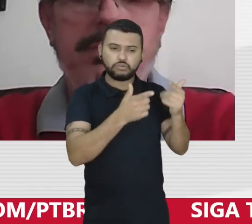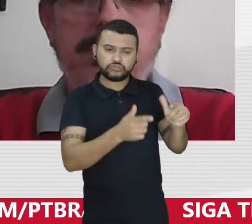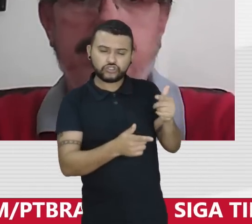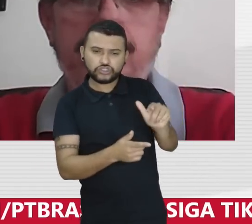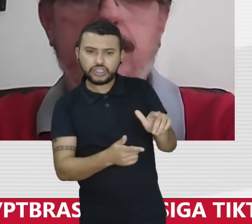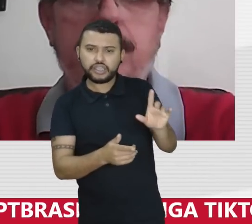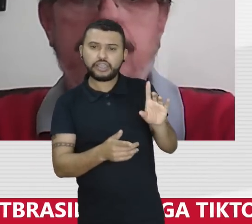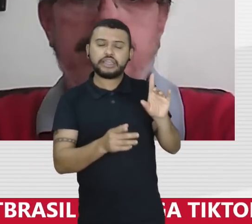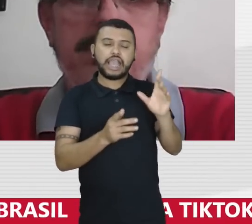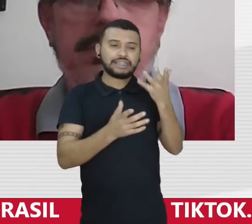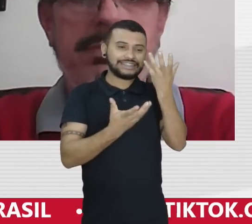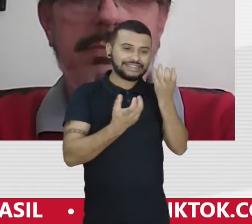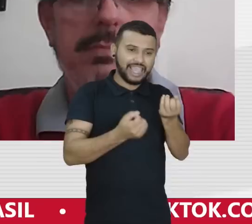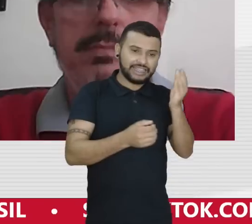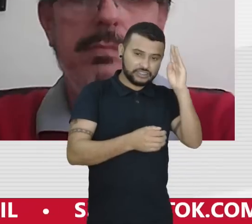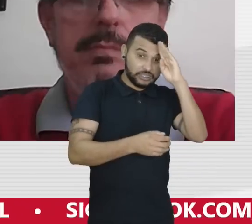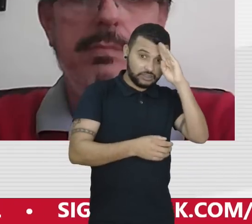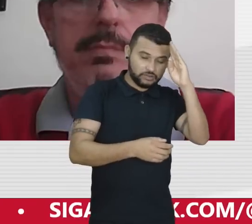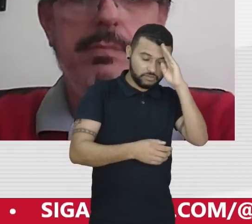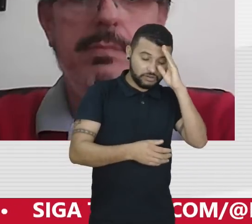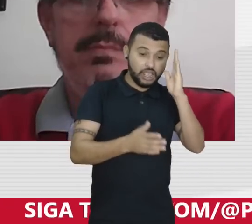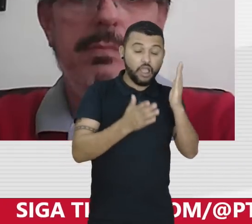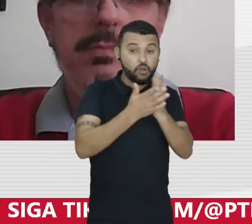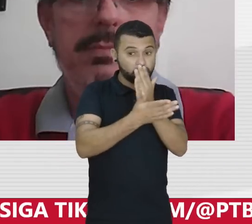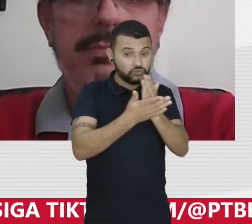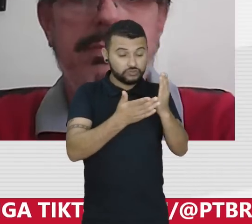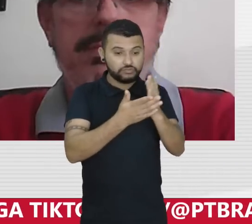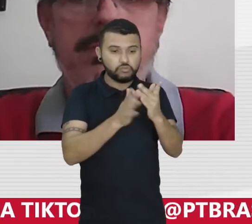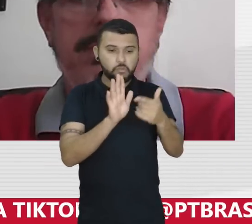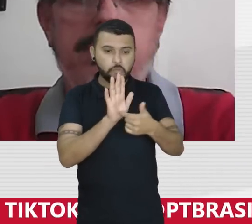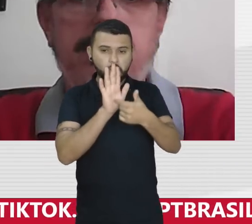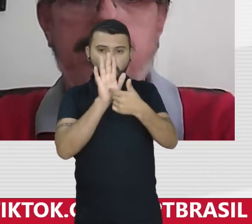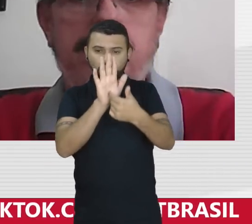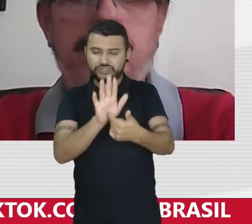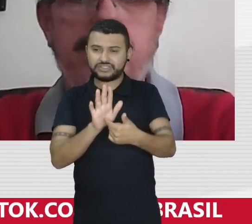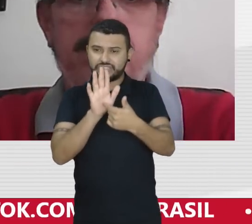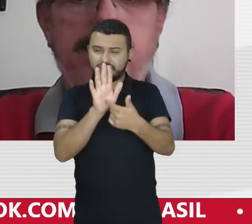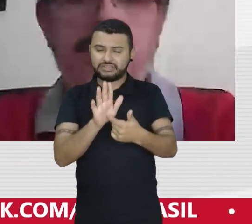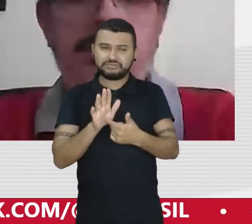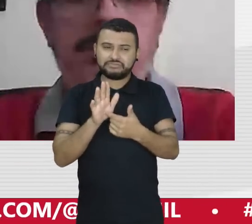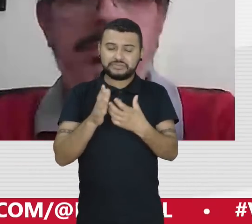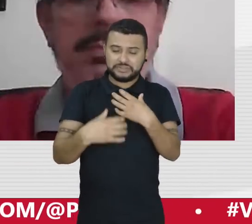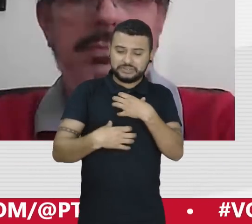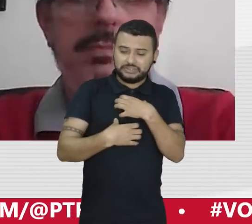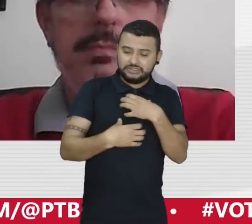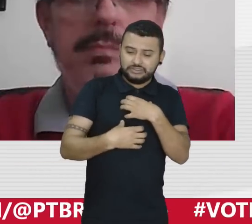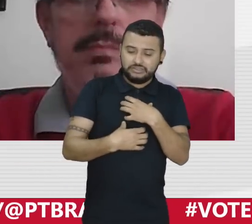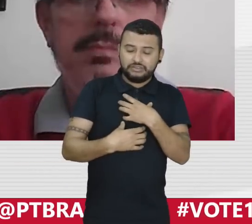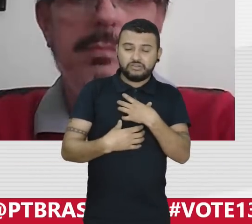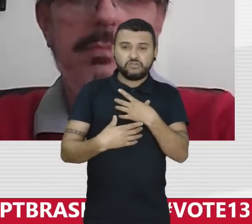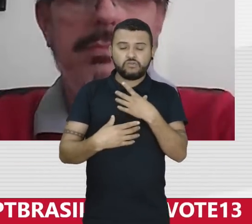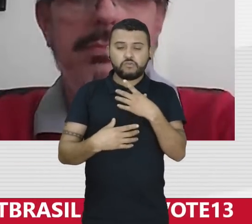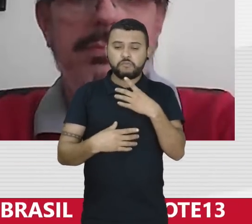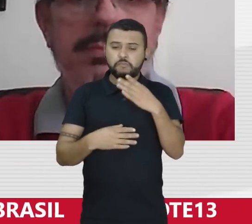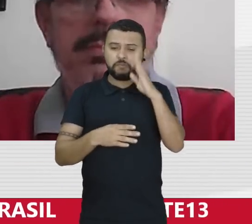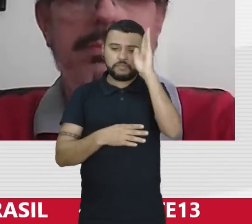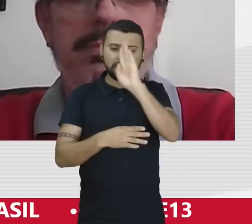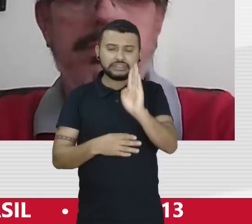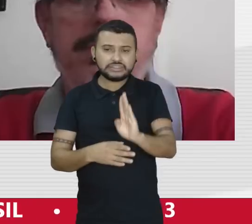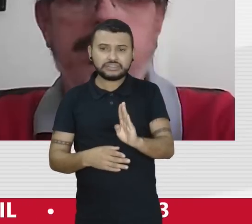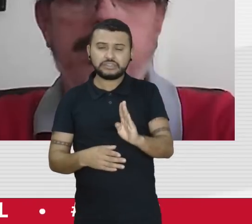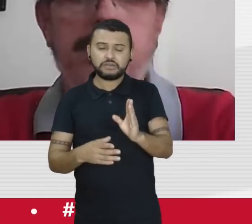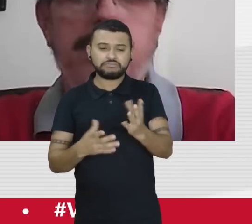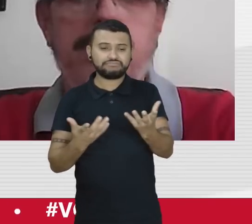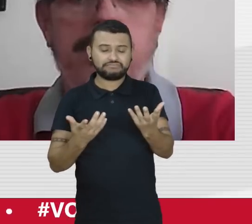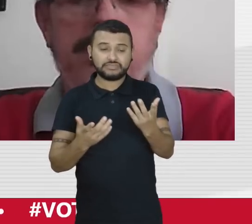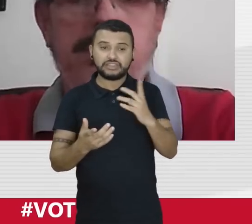sustentavam uma ditadura e tudo isso, tinham e demonstraram um apreço pela soberania do país, entendendo as